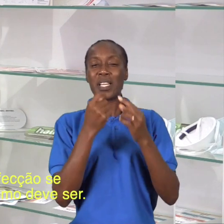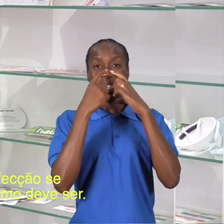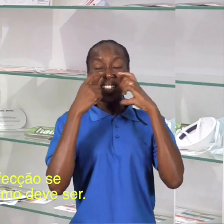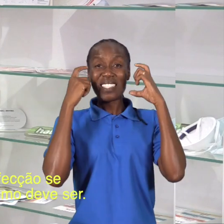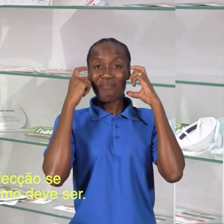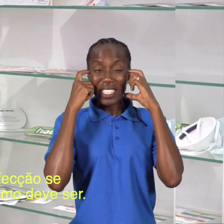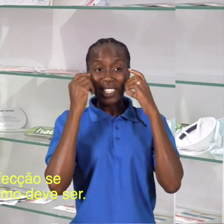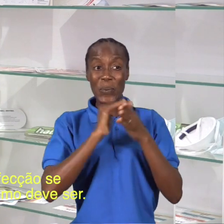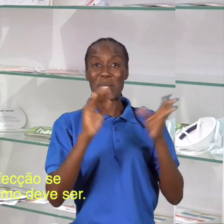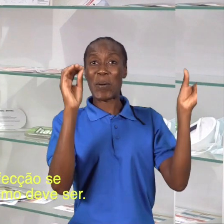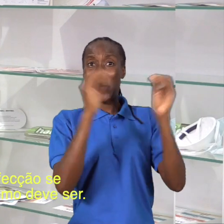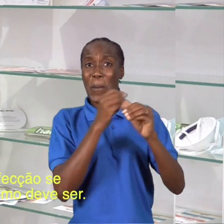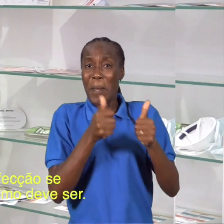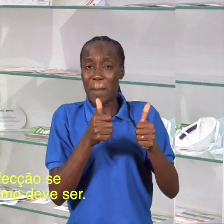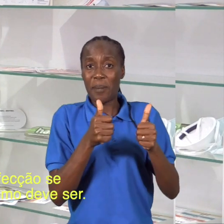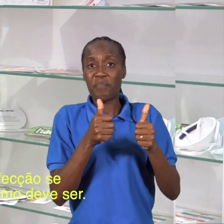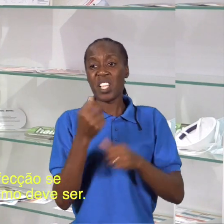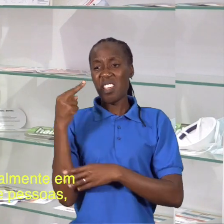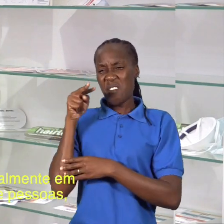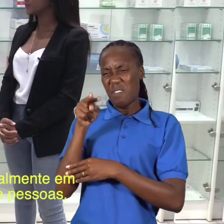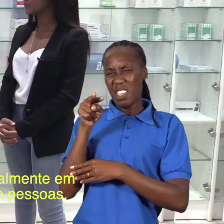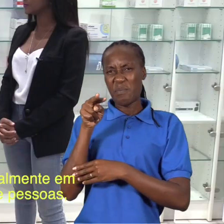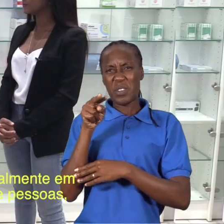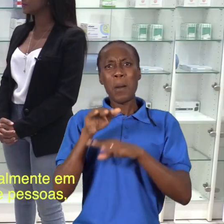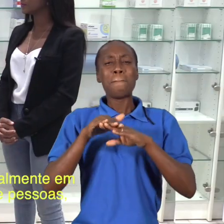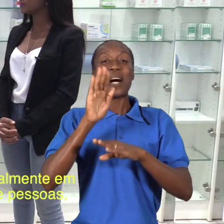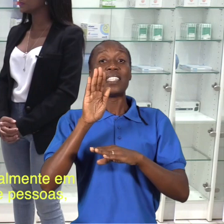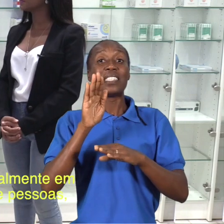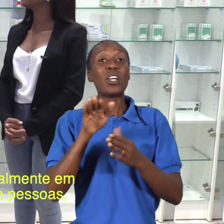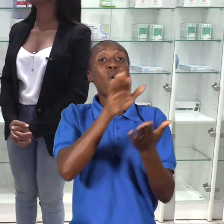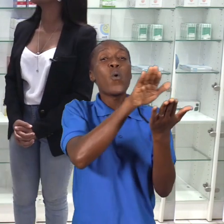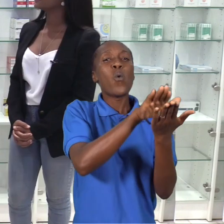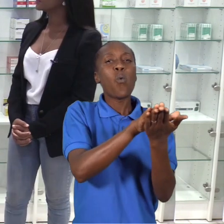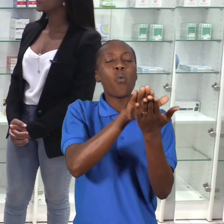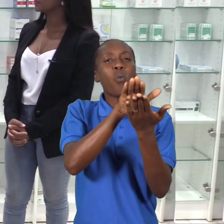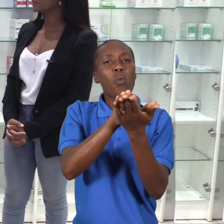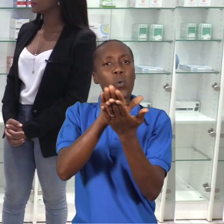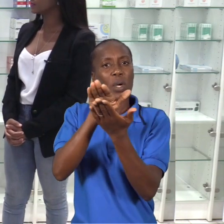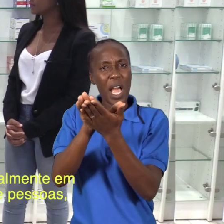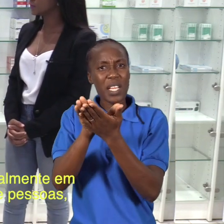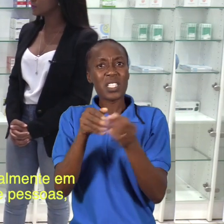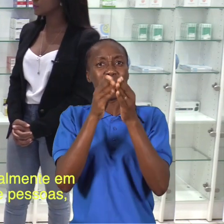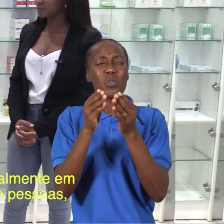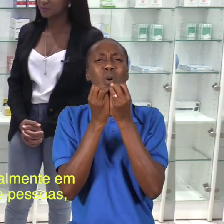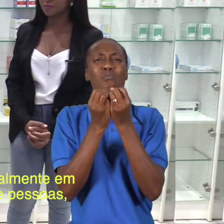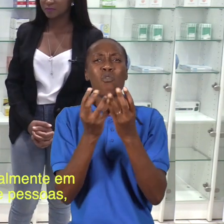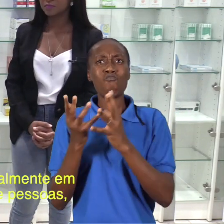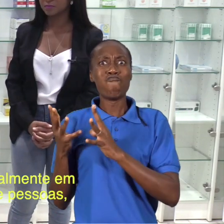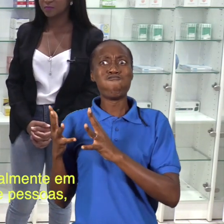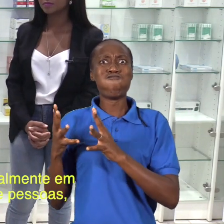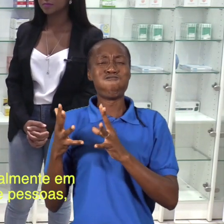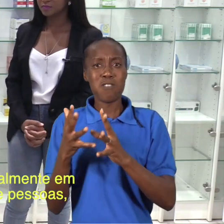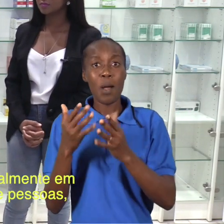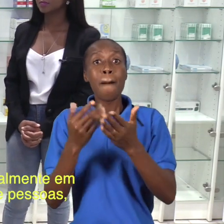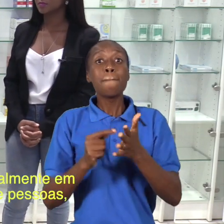utilizarem a máscara como deve ser. Tem-se notado que, principalmente em locais de aglomeração